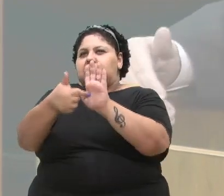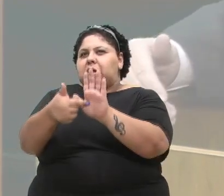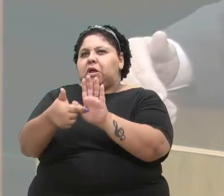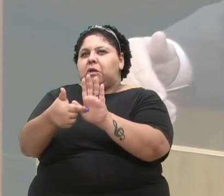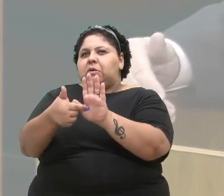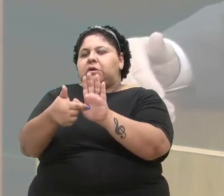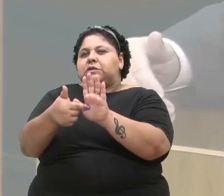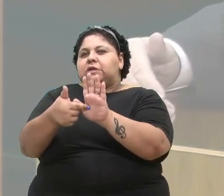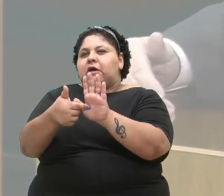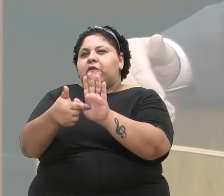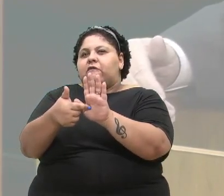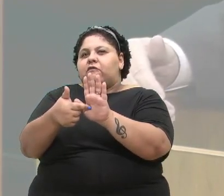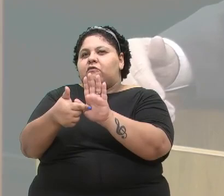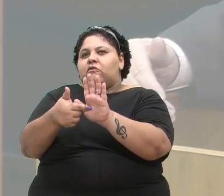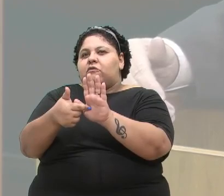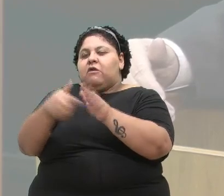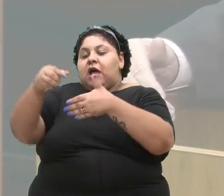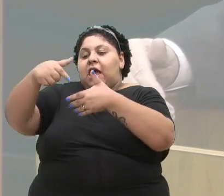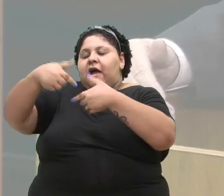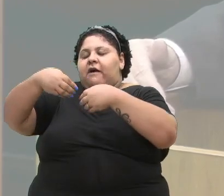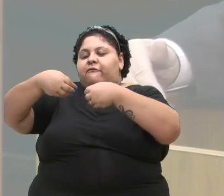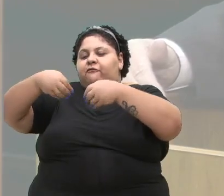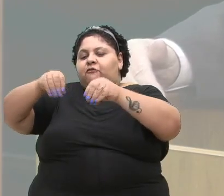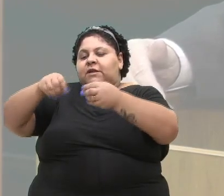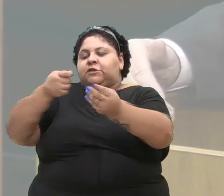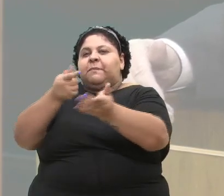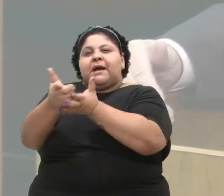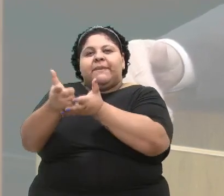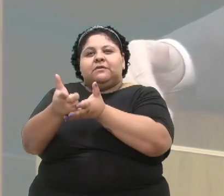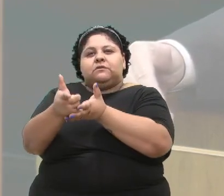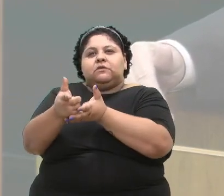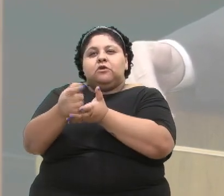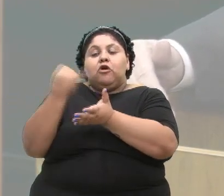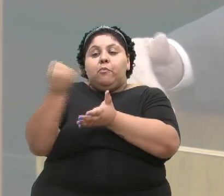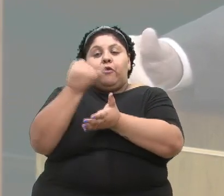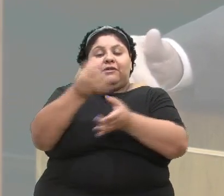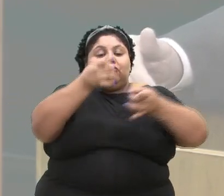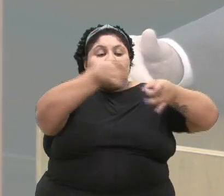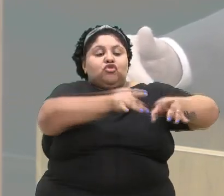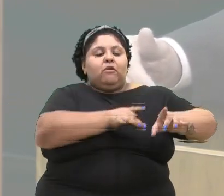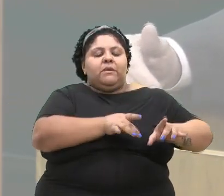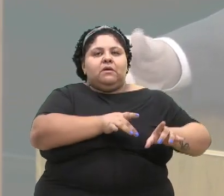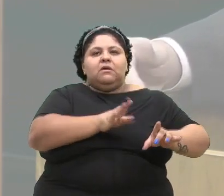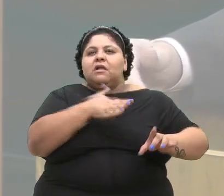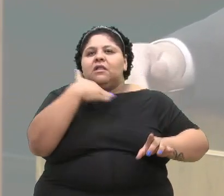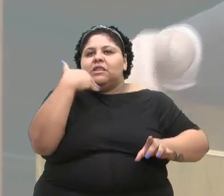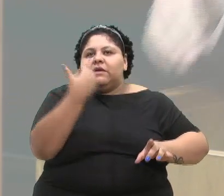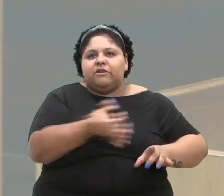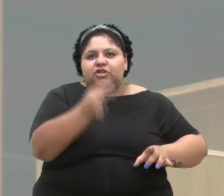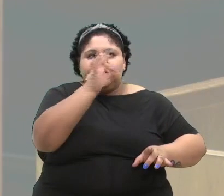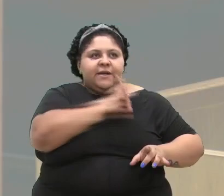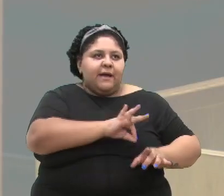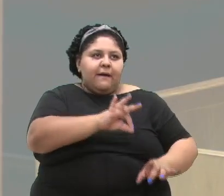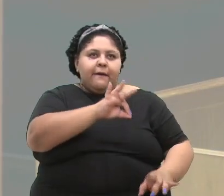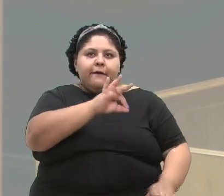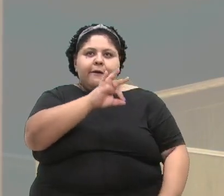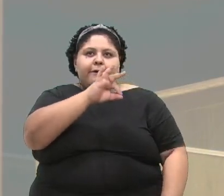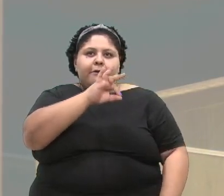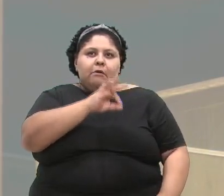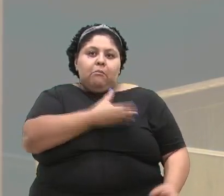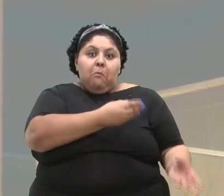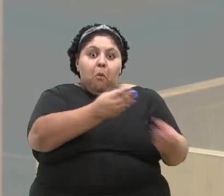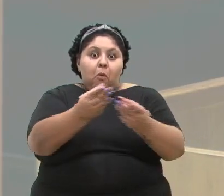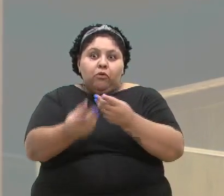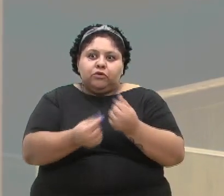olerite, e o que importa é o que sobra. Não adianta você ganhar 1.000, 2, 5 ou 10, aí tira a